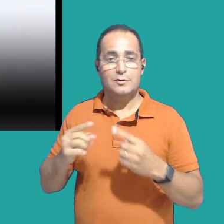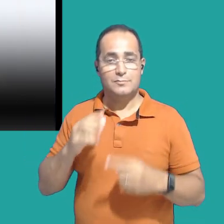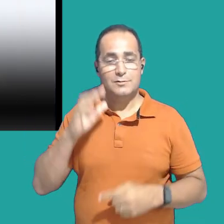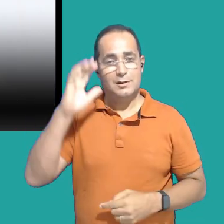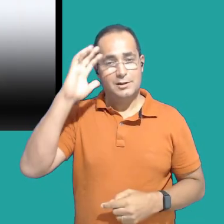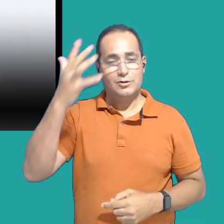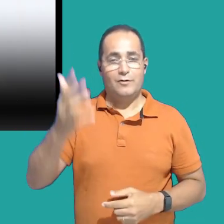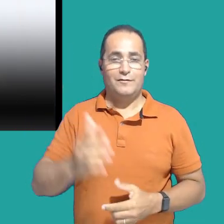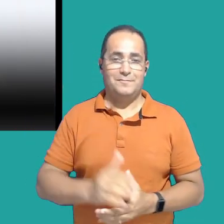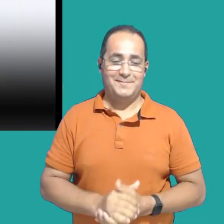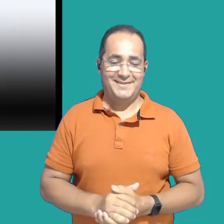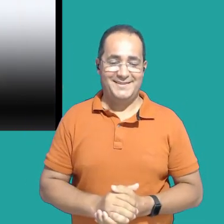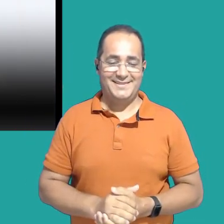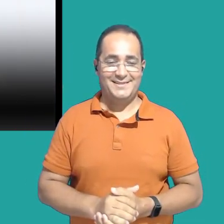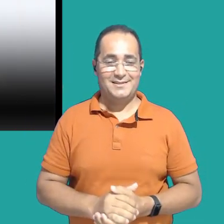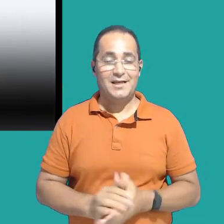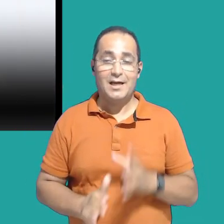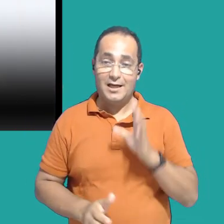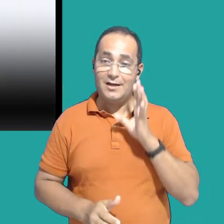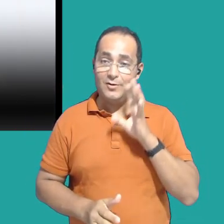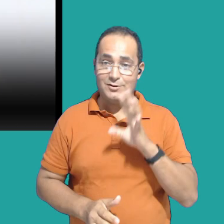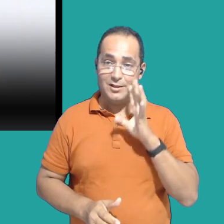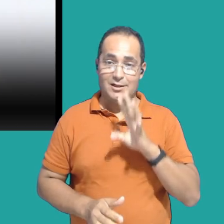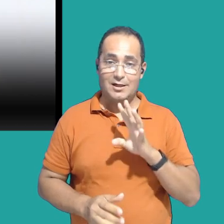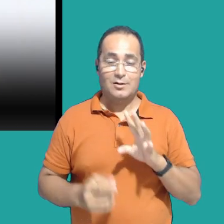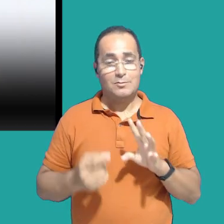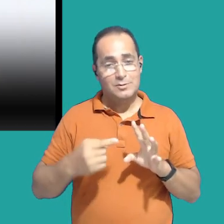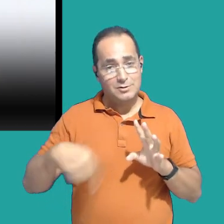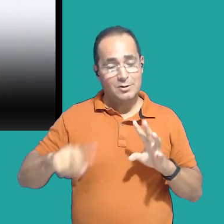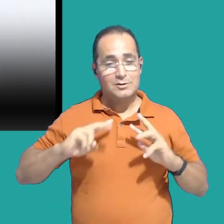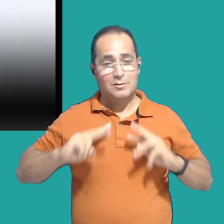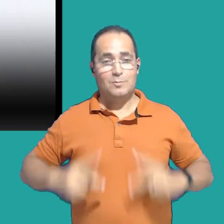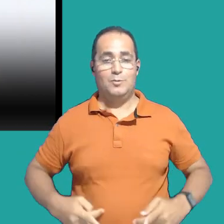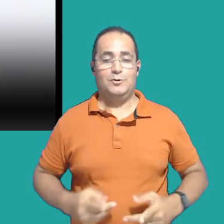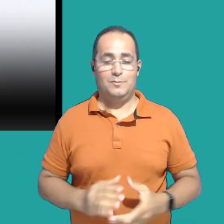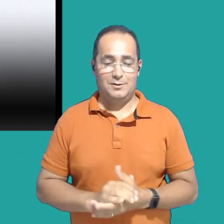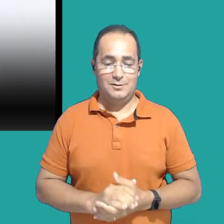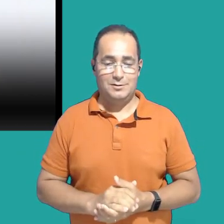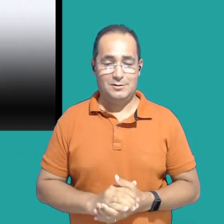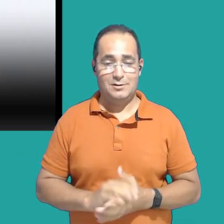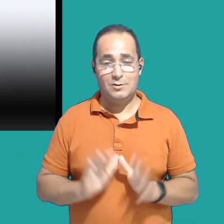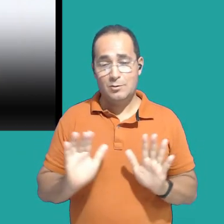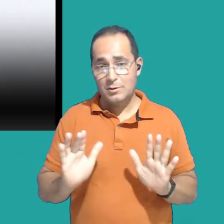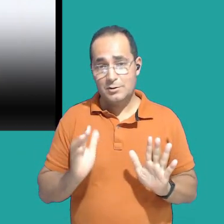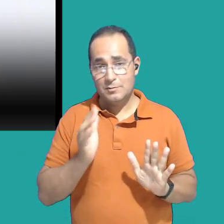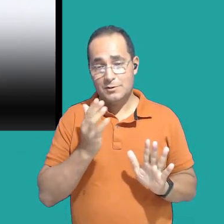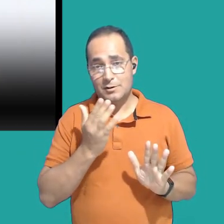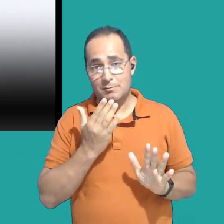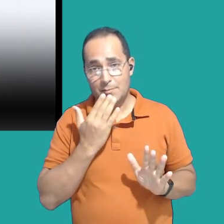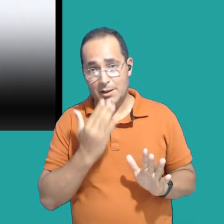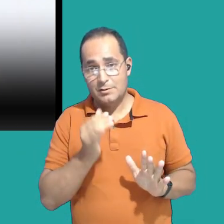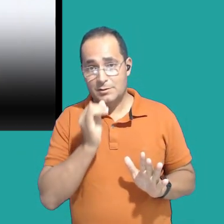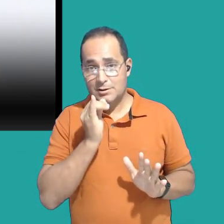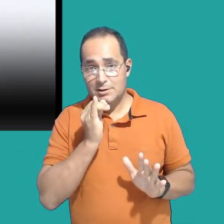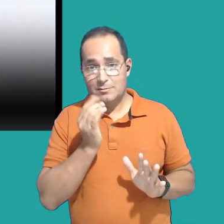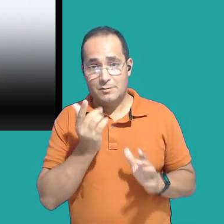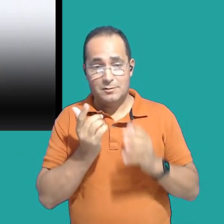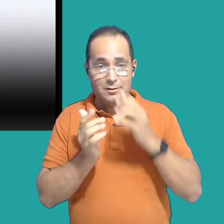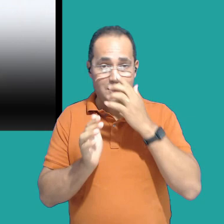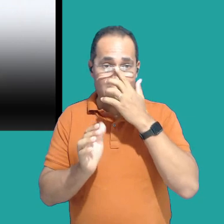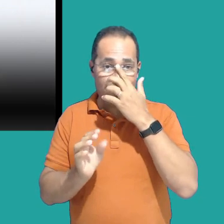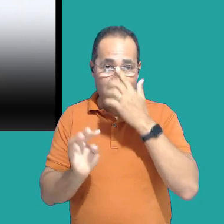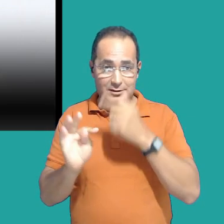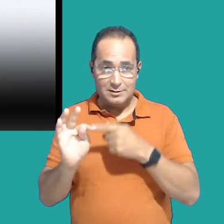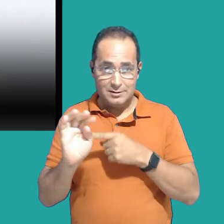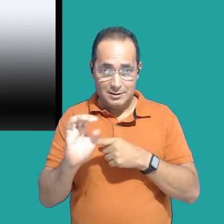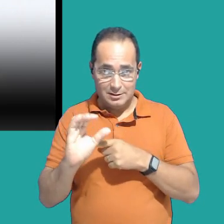solução. É, eu acho legal, porque assim, a gente é muito humano, cara. Então, normalmente, quando você pede um exemplo assim,